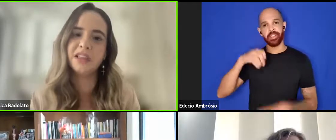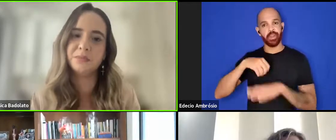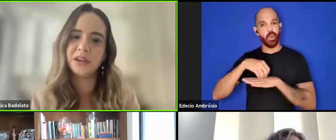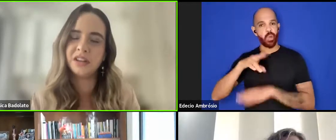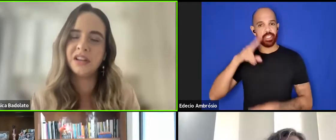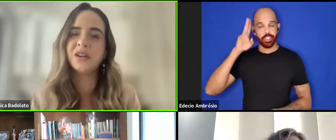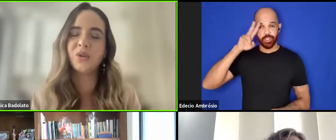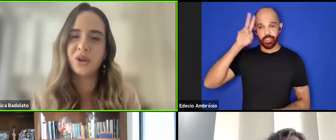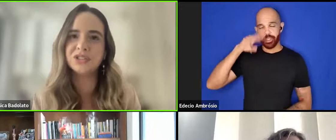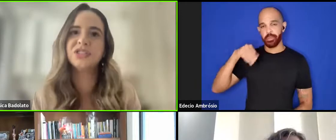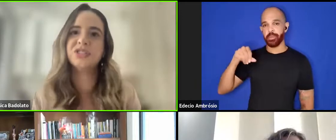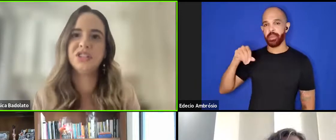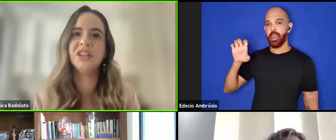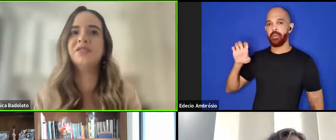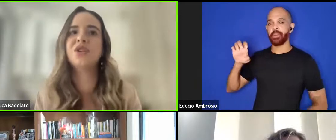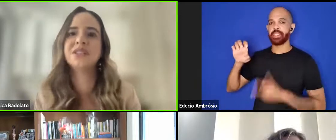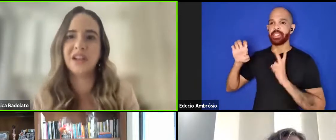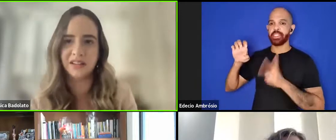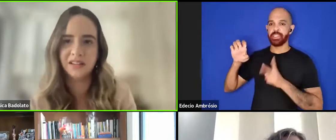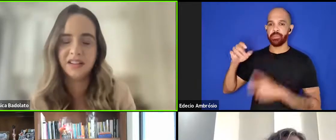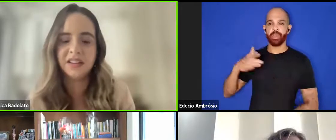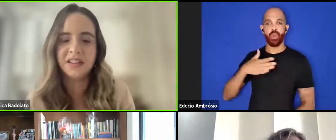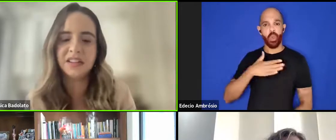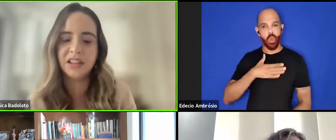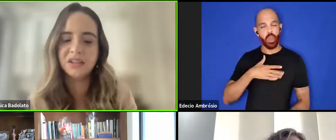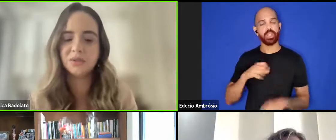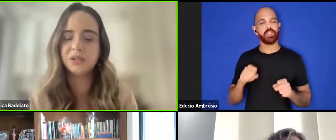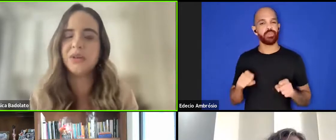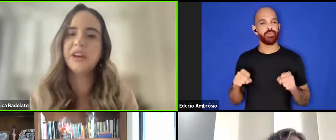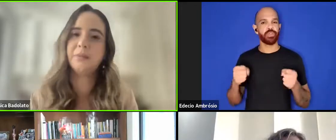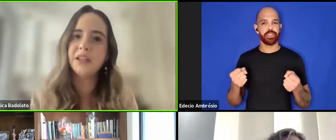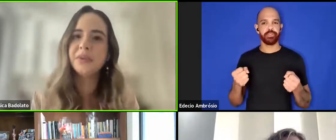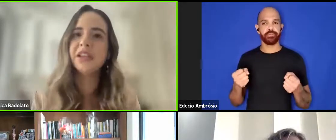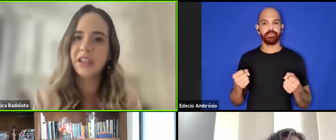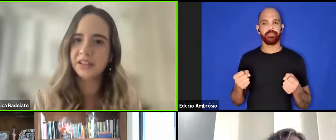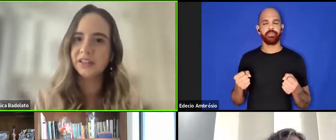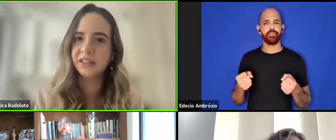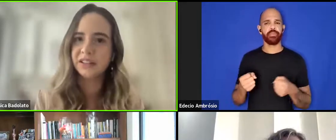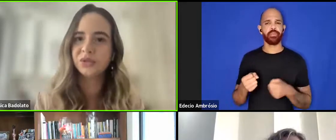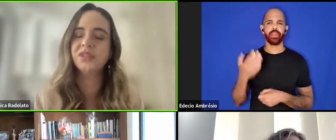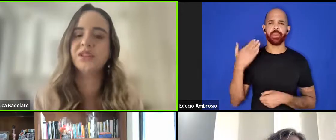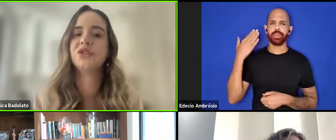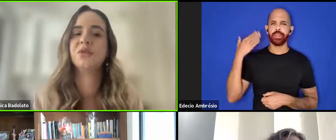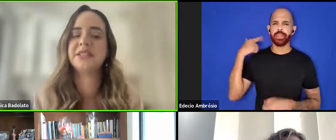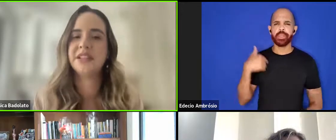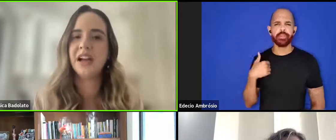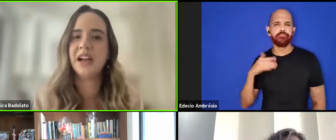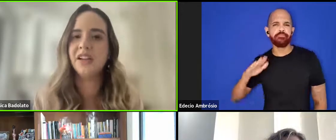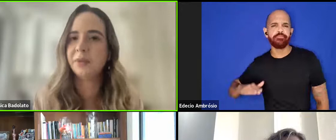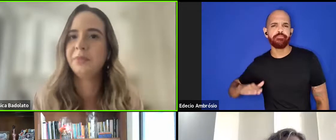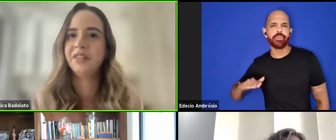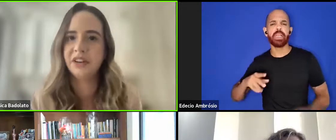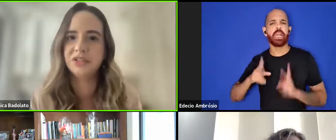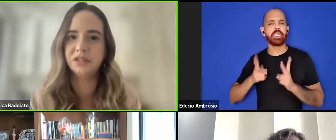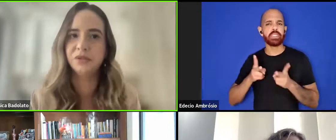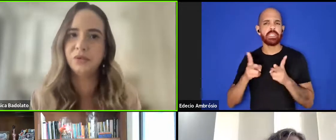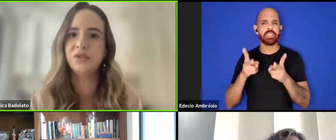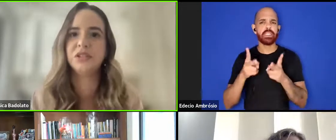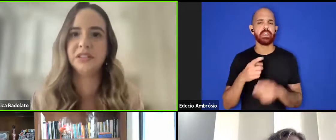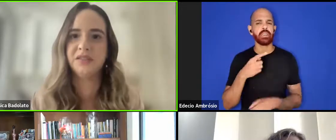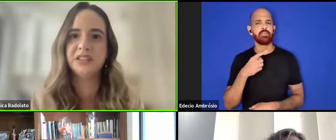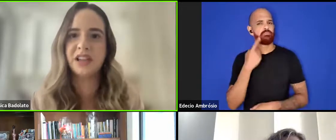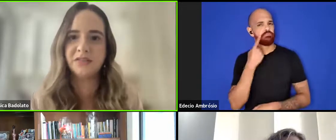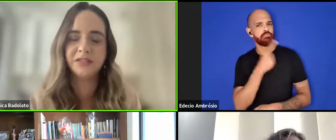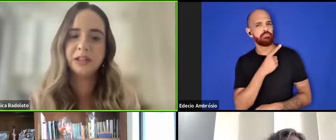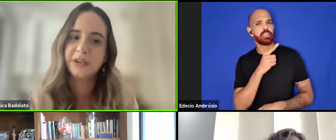mãe sempre gosta de reforçar, que desde quando eu era bem pequena, toda vez que eu passava pela frente da